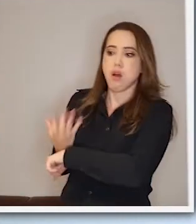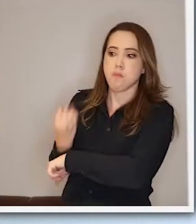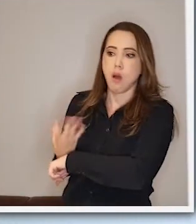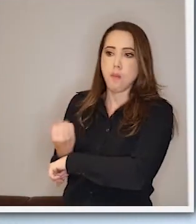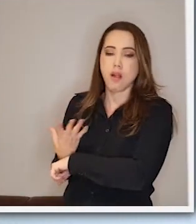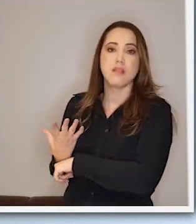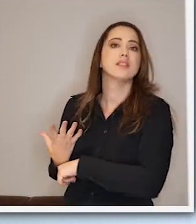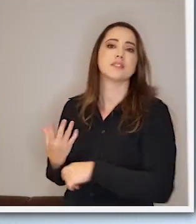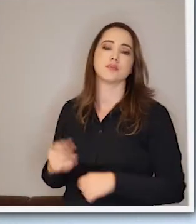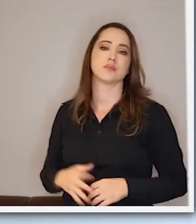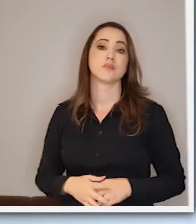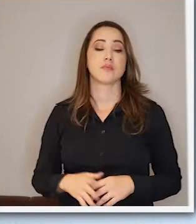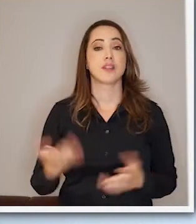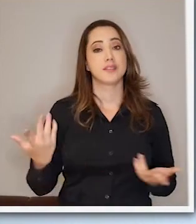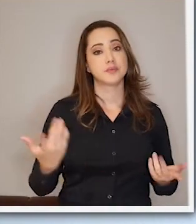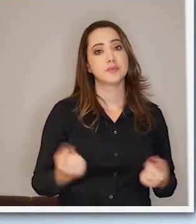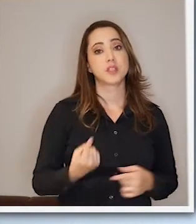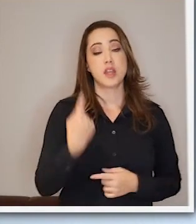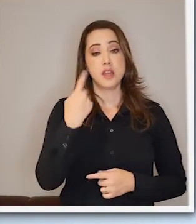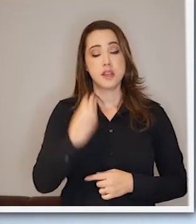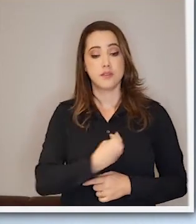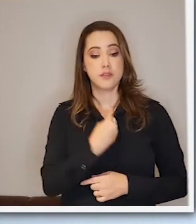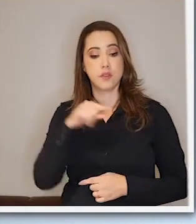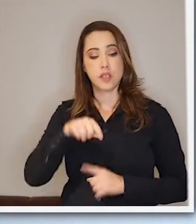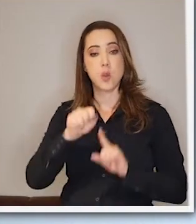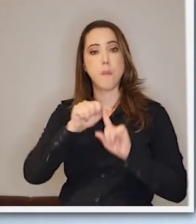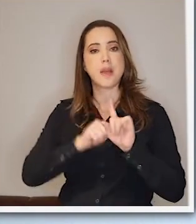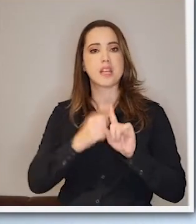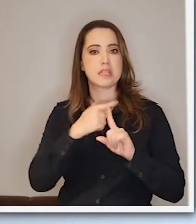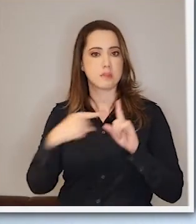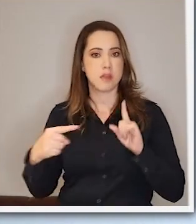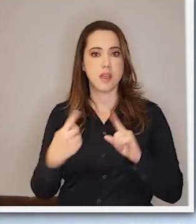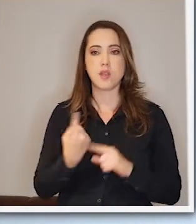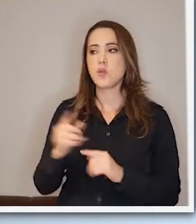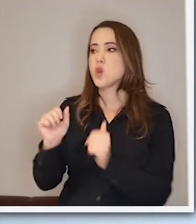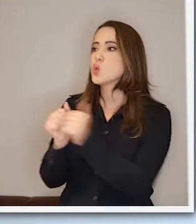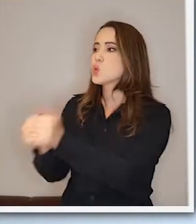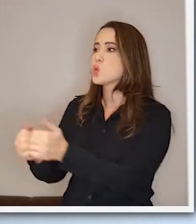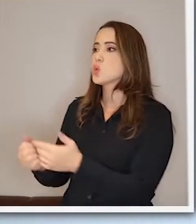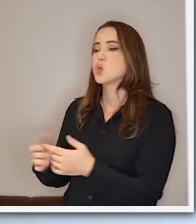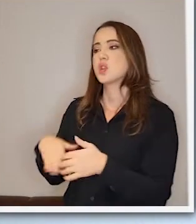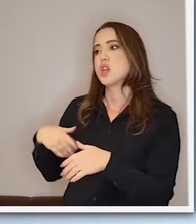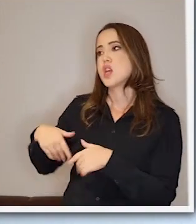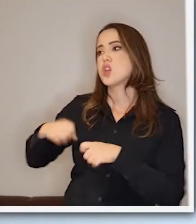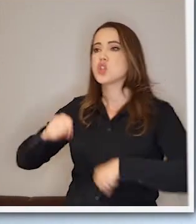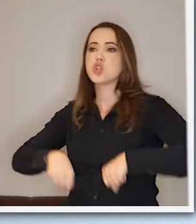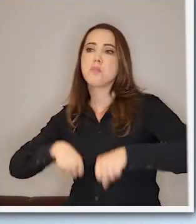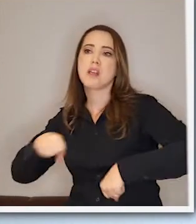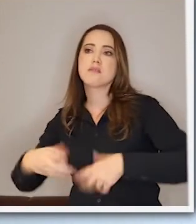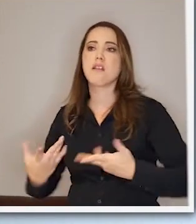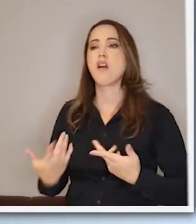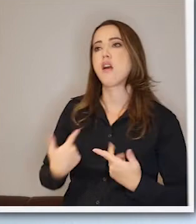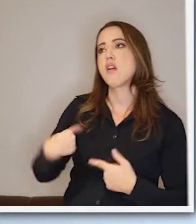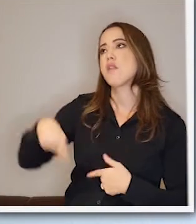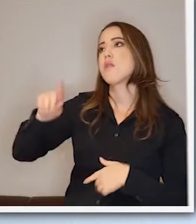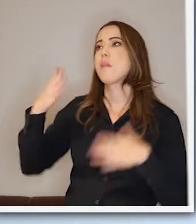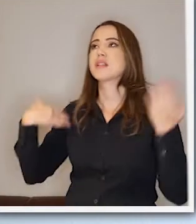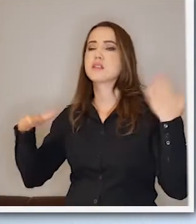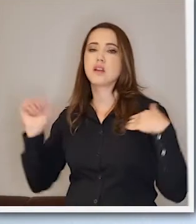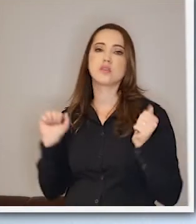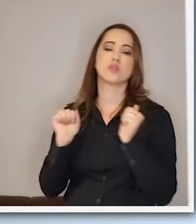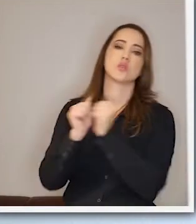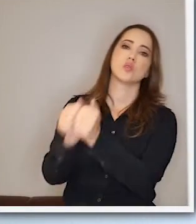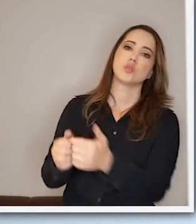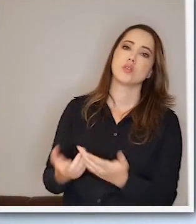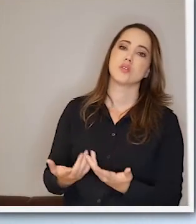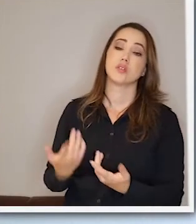nada de... Era super independente, E era um choque, ele veio passar uma vez em um mês aqui em Brasília de férias, e eu ficava com ele, a